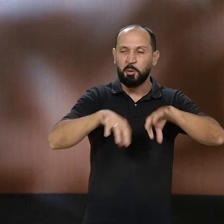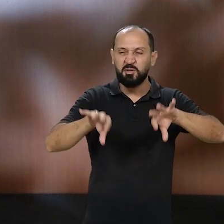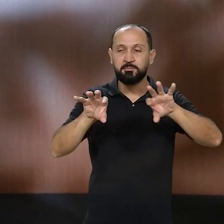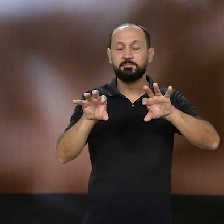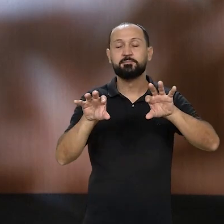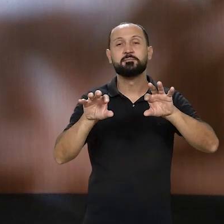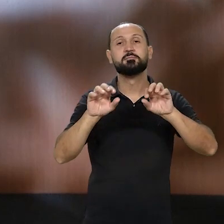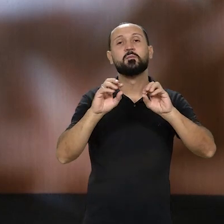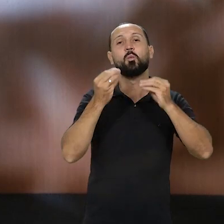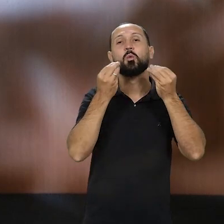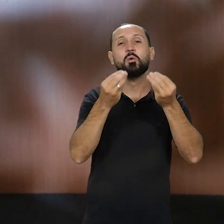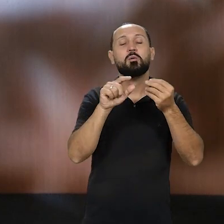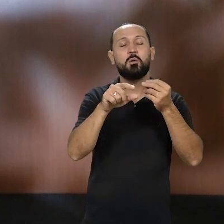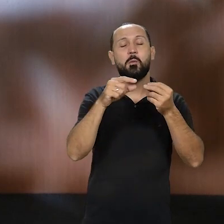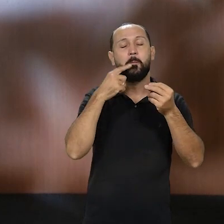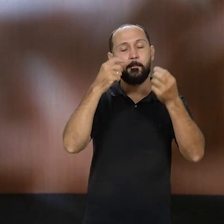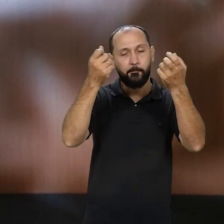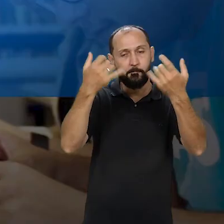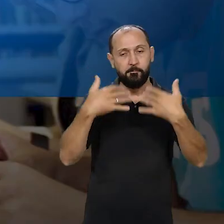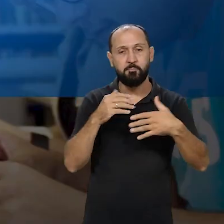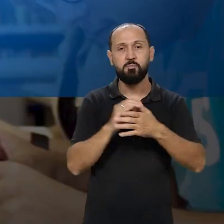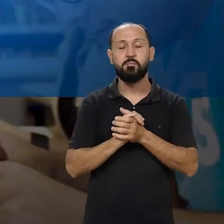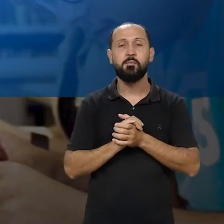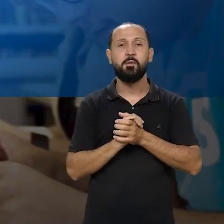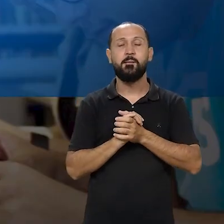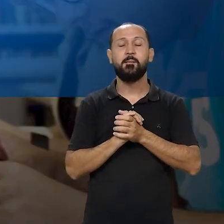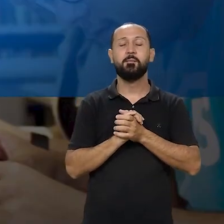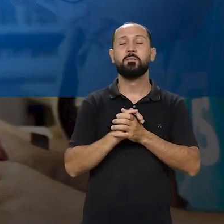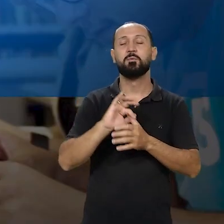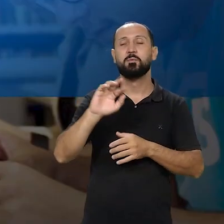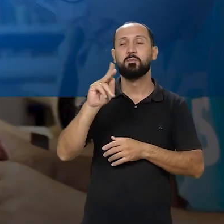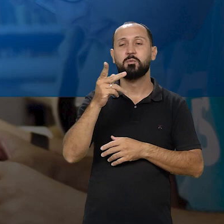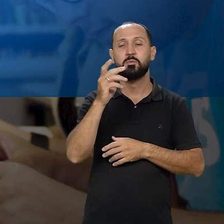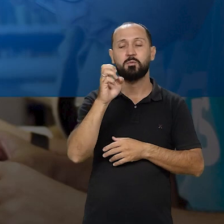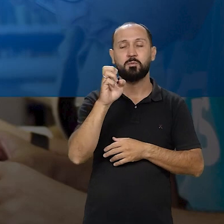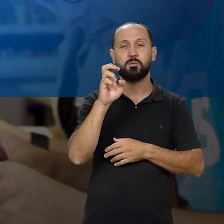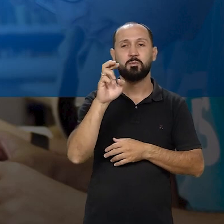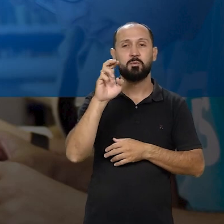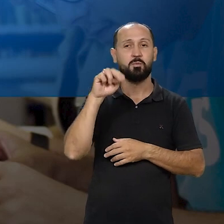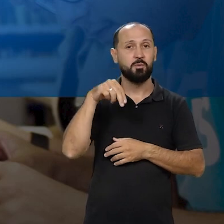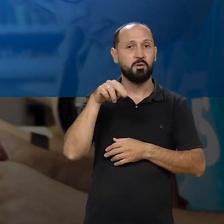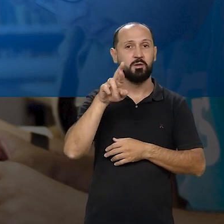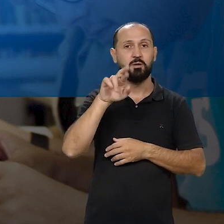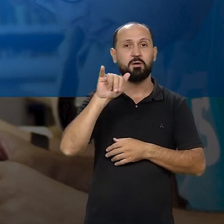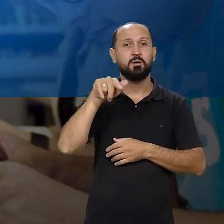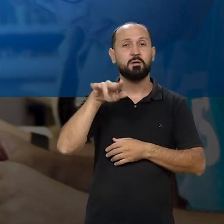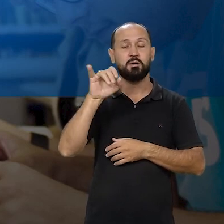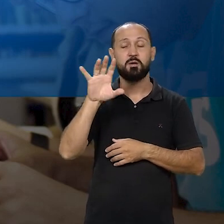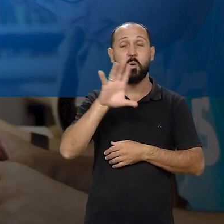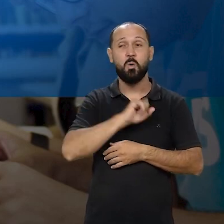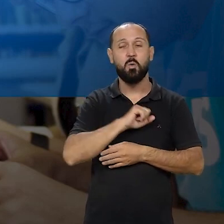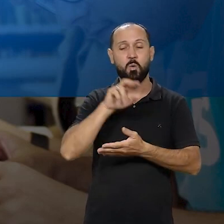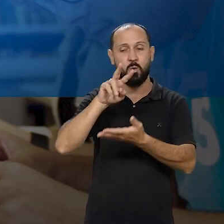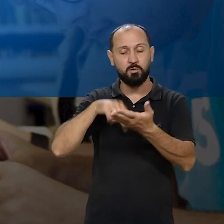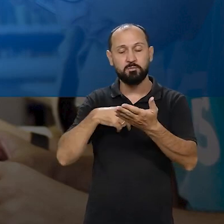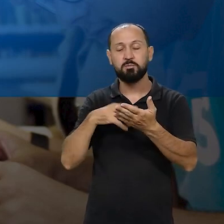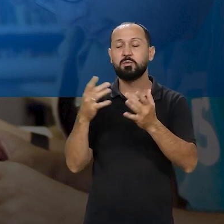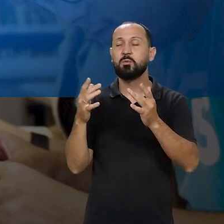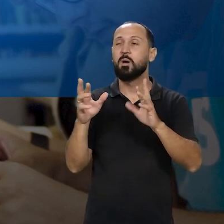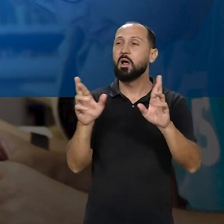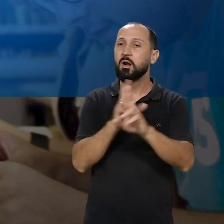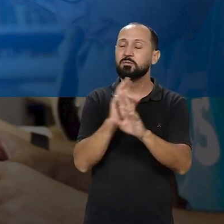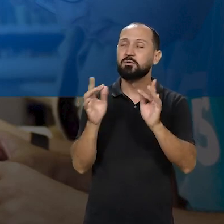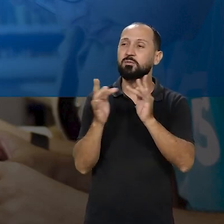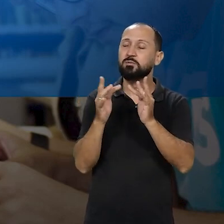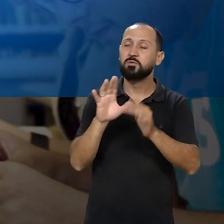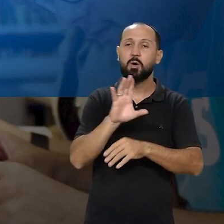desmembrada? Explica isso pra gente também. Bom, o Henrique, eu gosto muito da escrita dele, né? Então a gente tem uma relação de amizade.